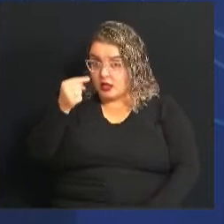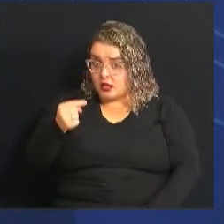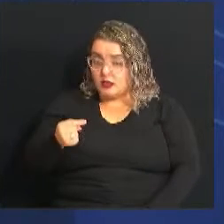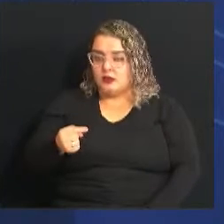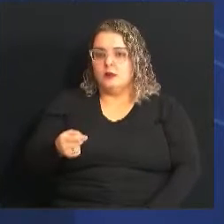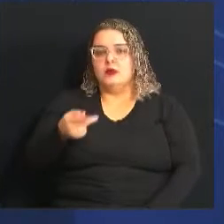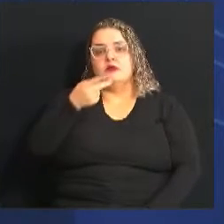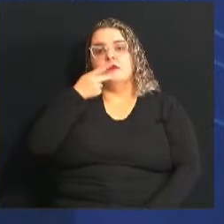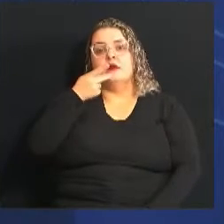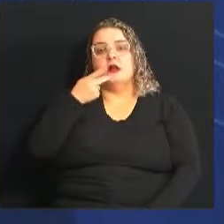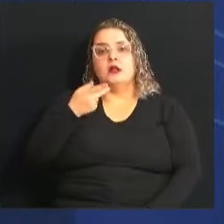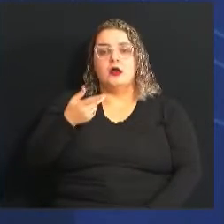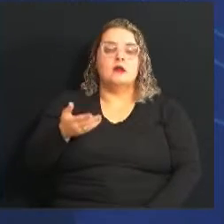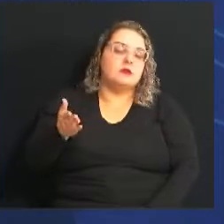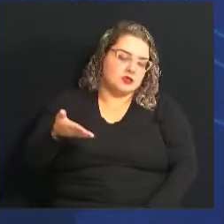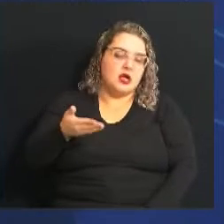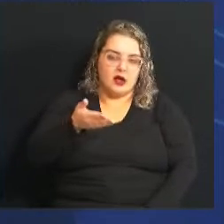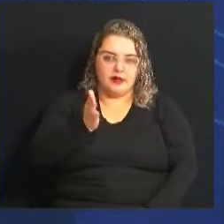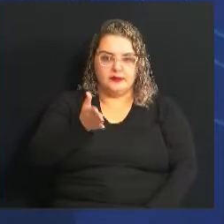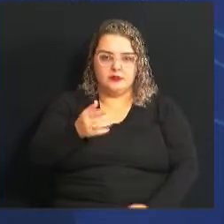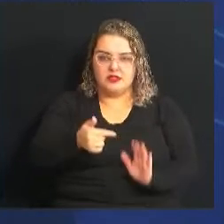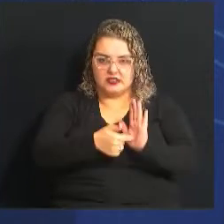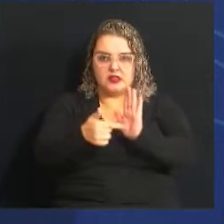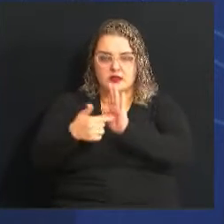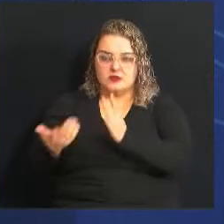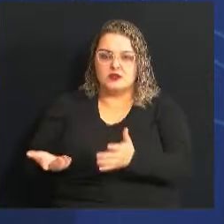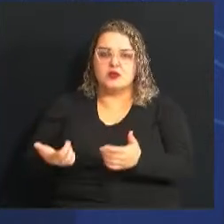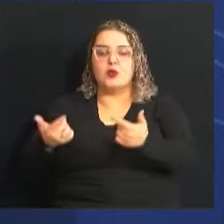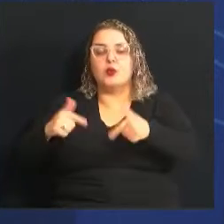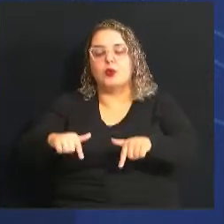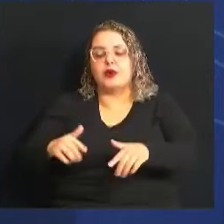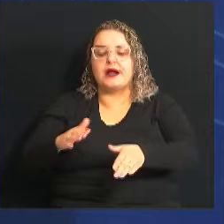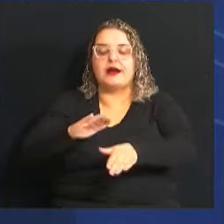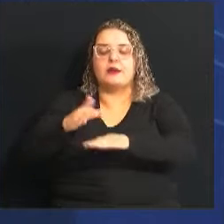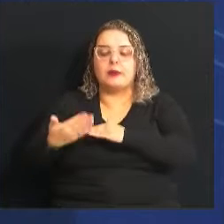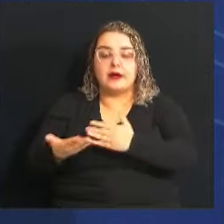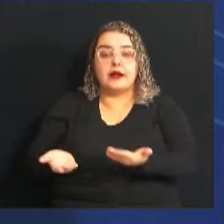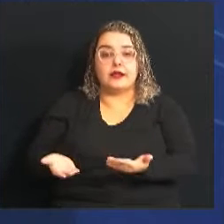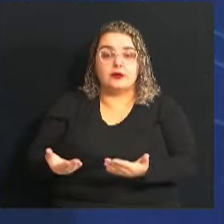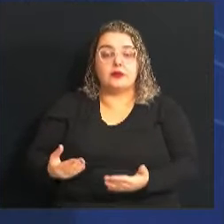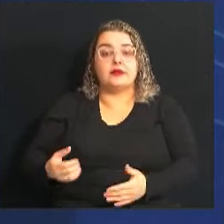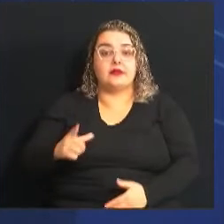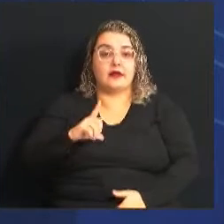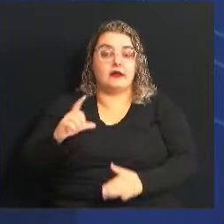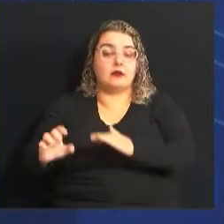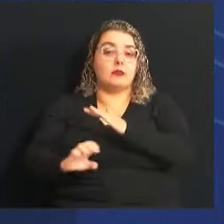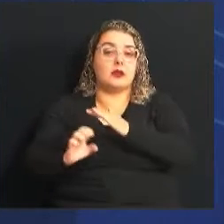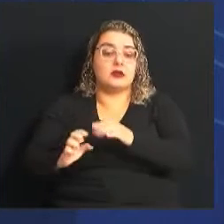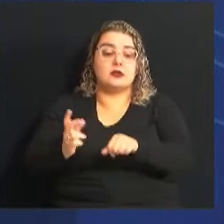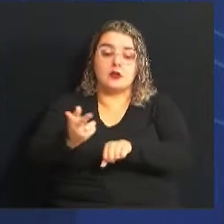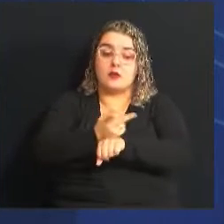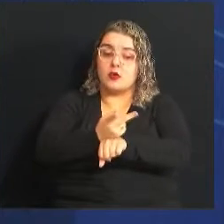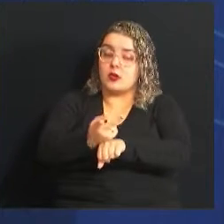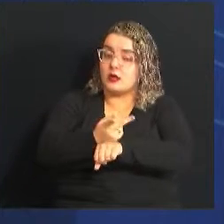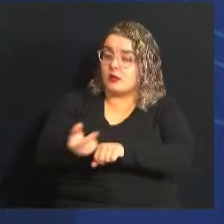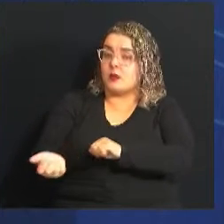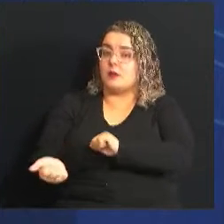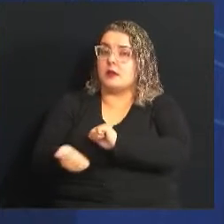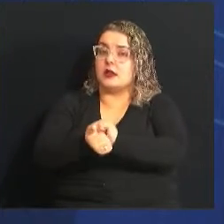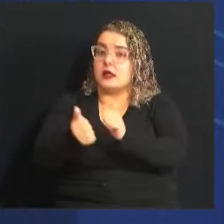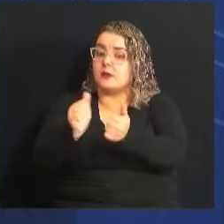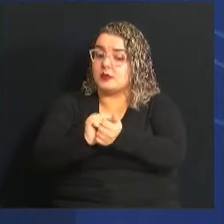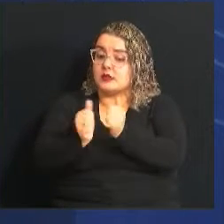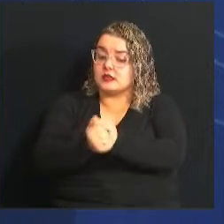há pouco, o bairro onde fica esta empresa. Então, se você está buscando uma recolocação aí no mercado